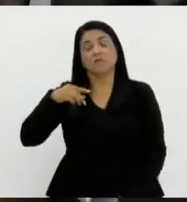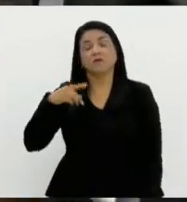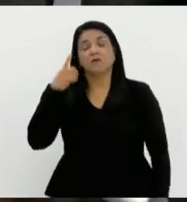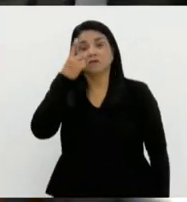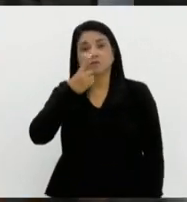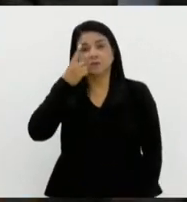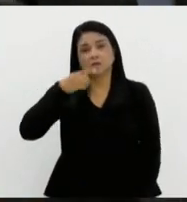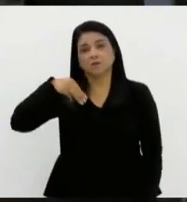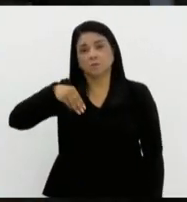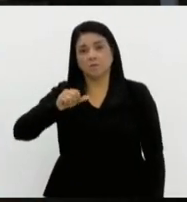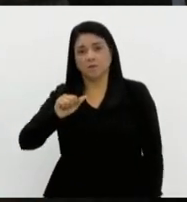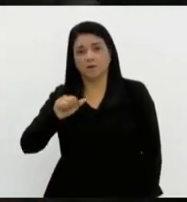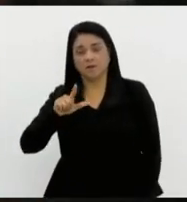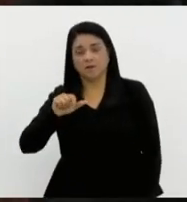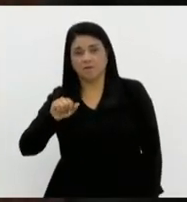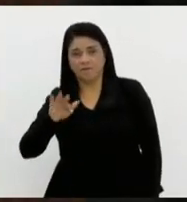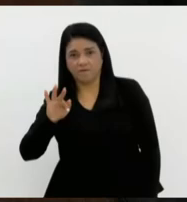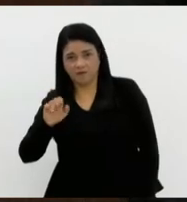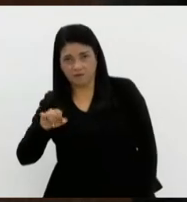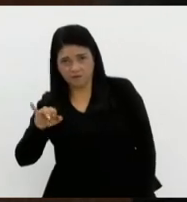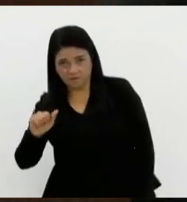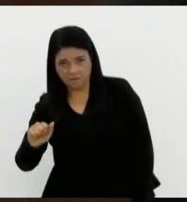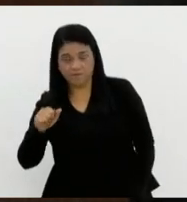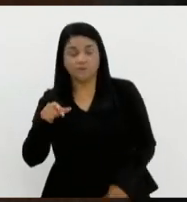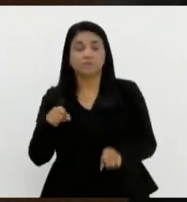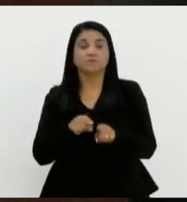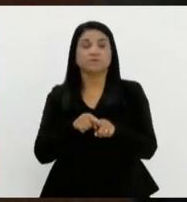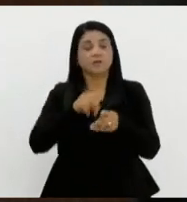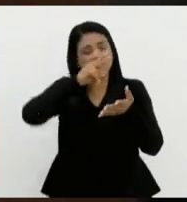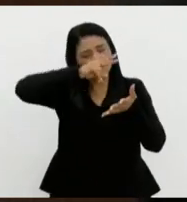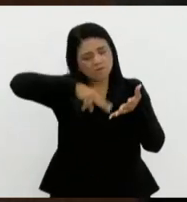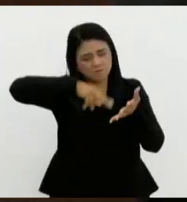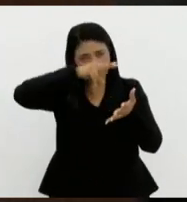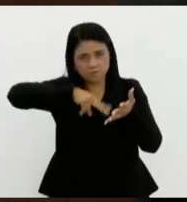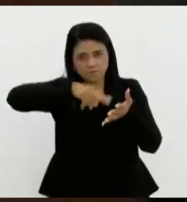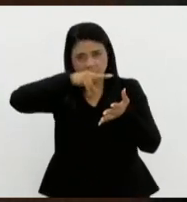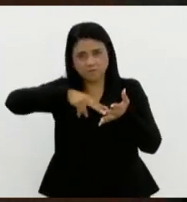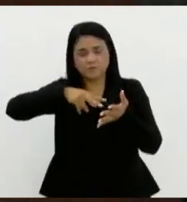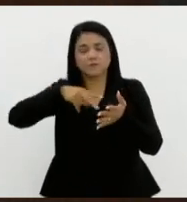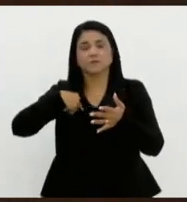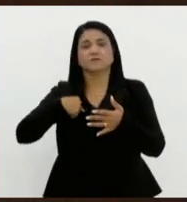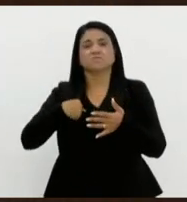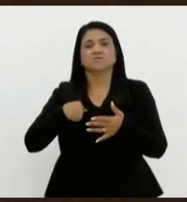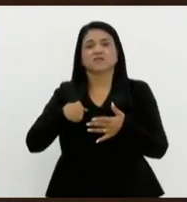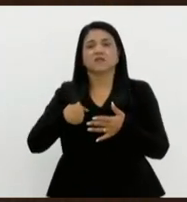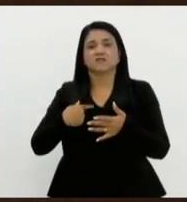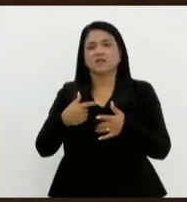me permita fazer a leitura dessa nota de repúdio